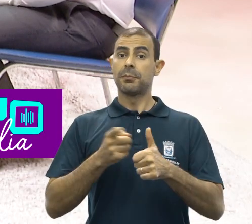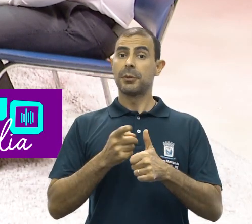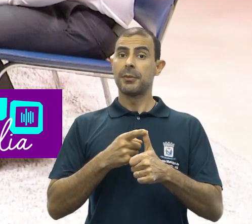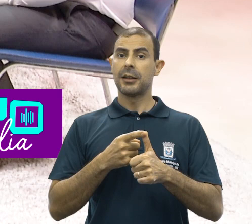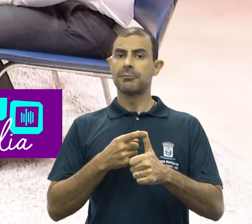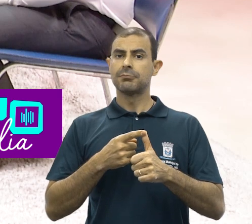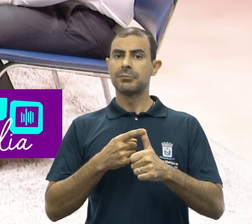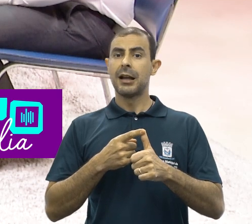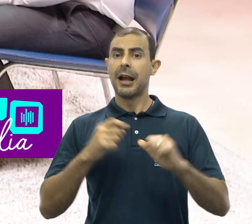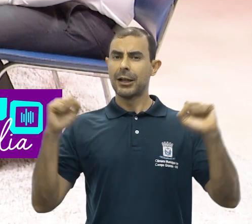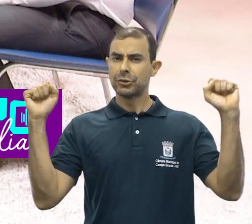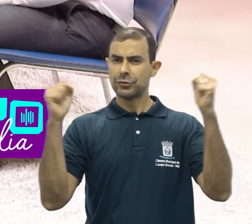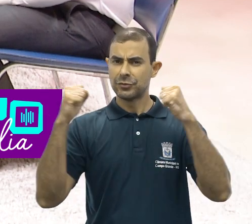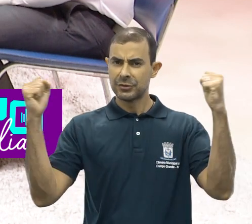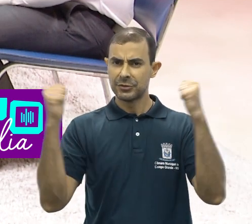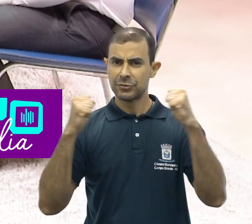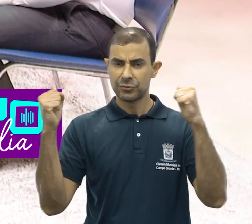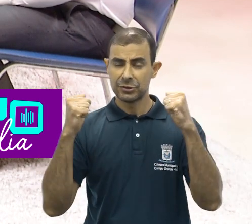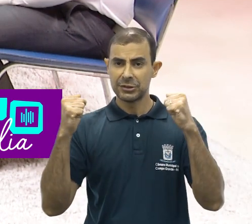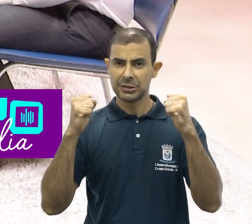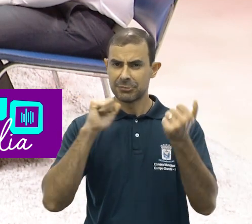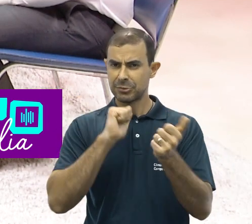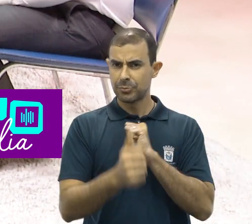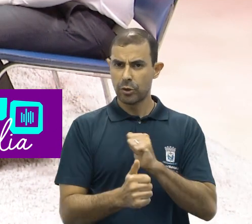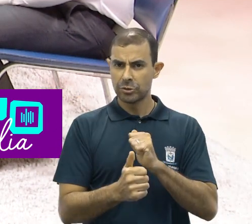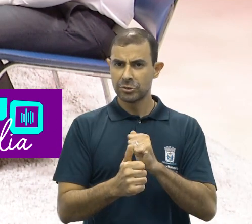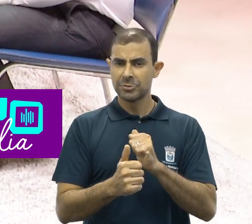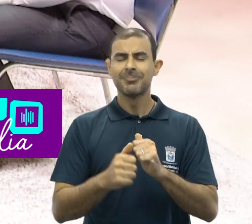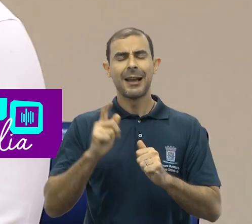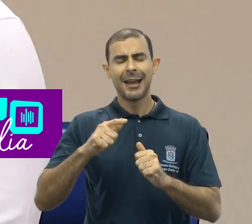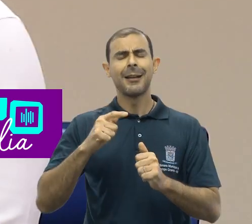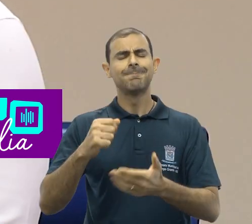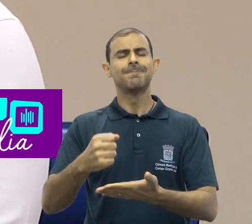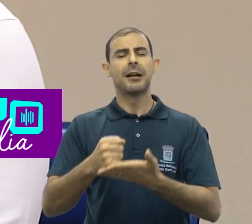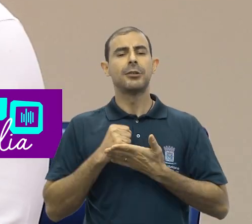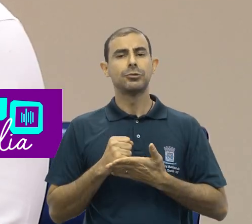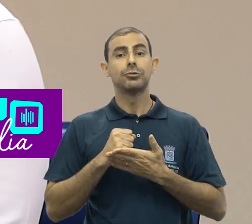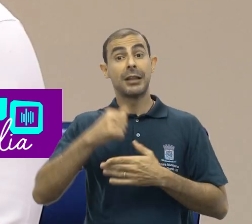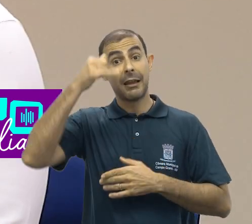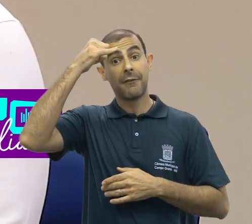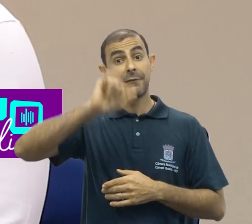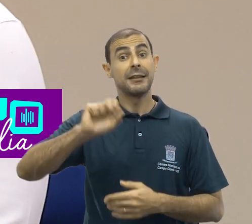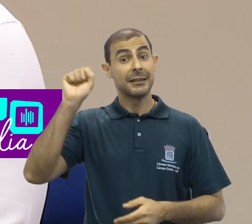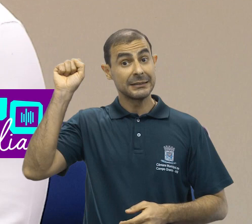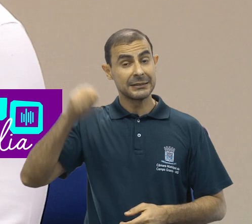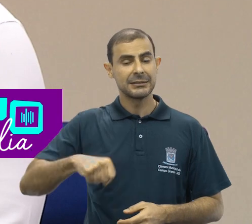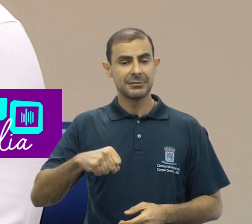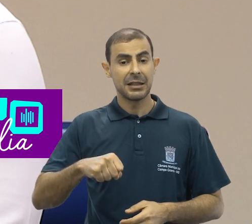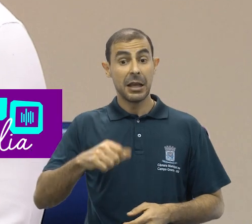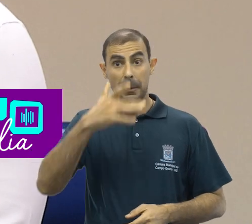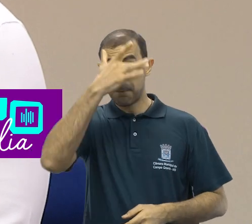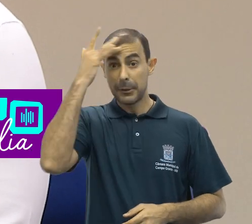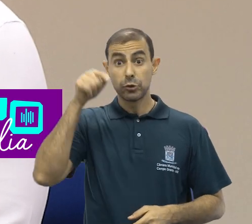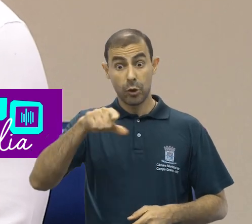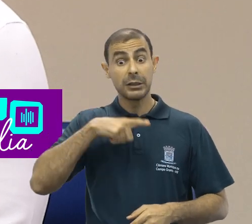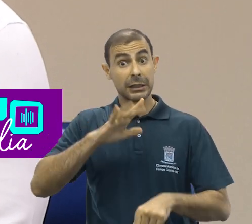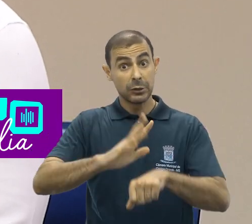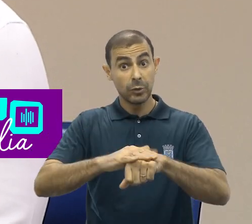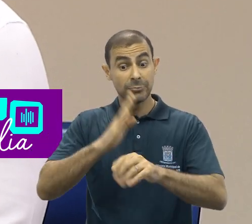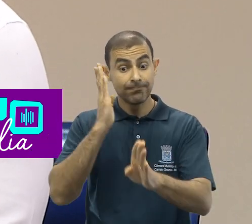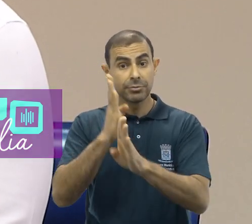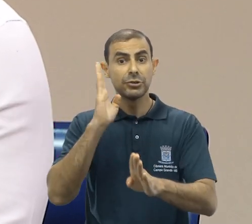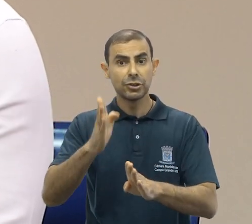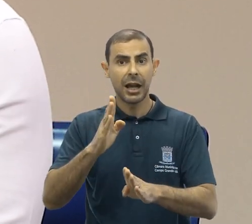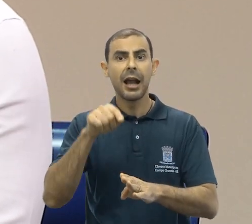atividade física é uma das únicas, né? é uma das únicas assim, que a gente sabe que realmente previne, e até do paciente que já tem Parkinson, ele